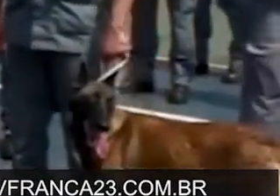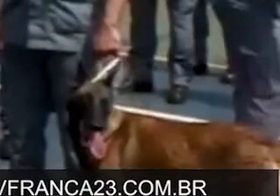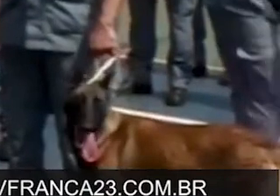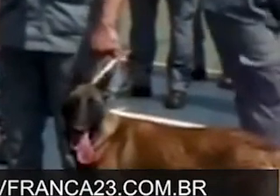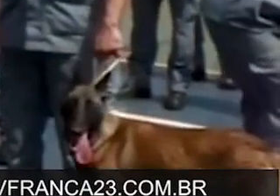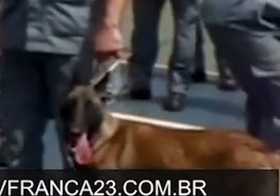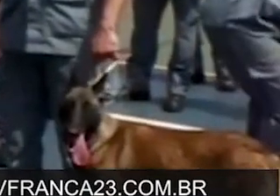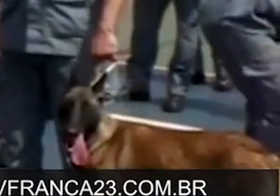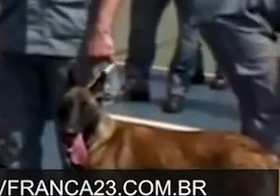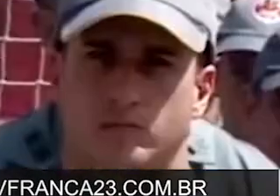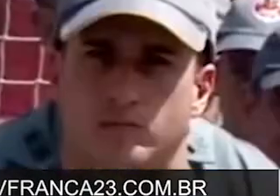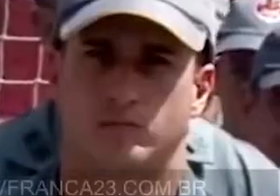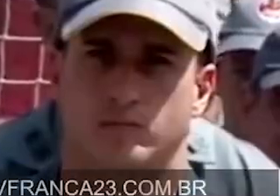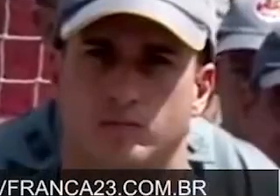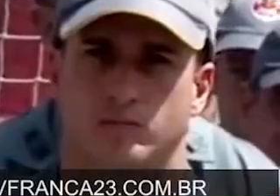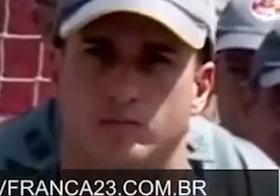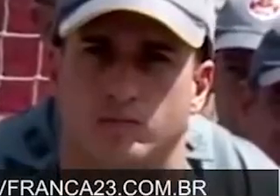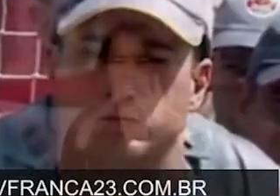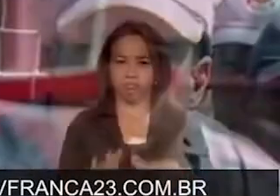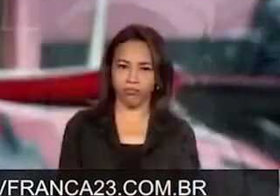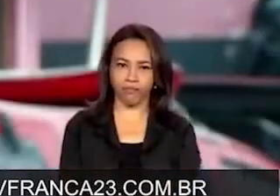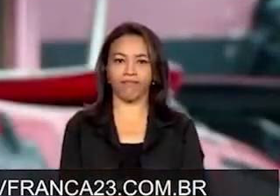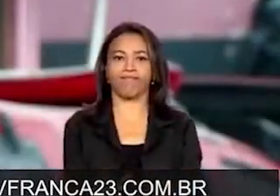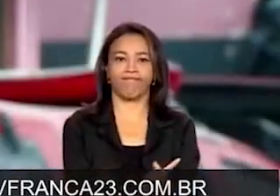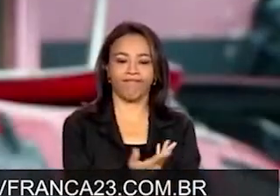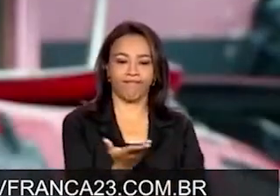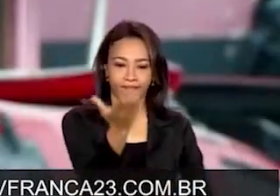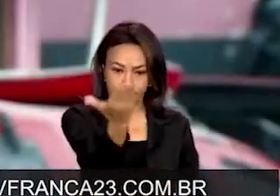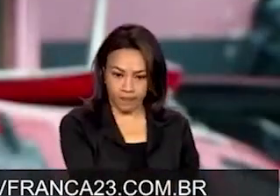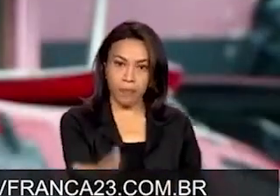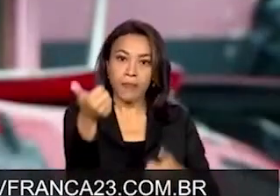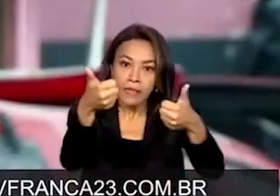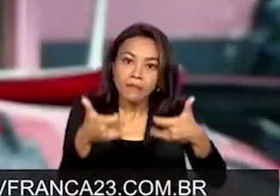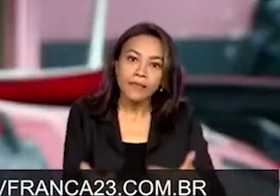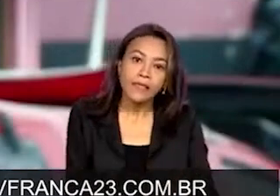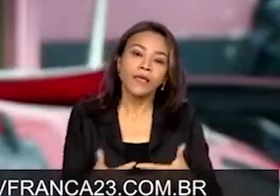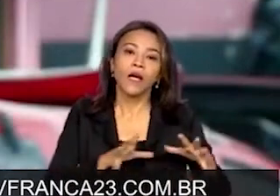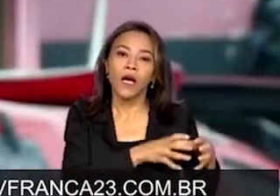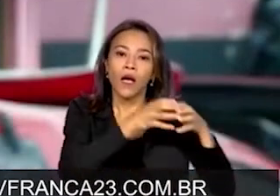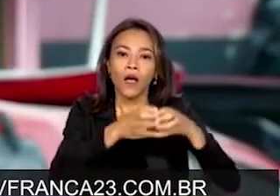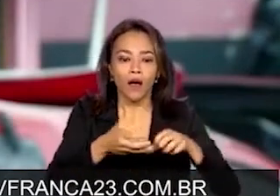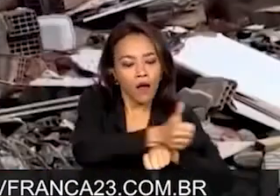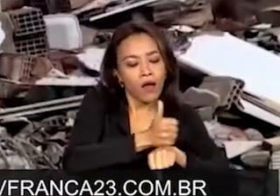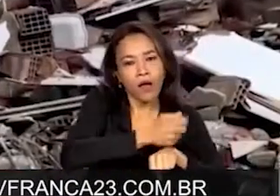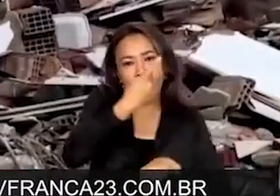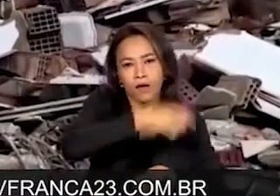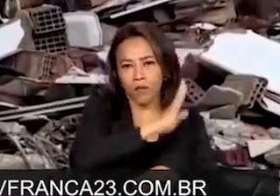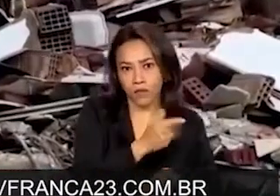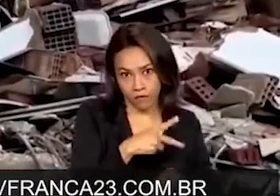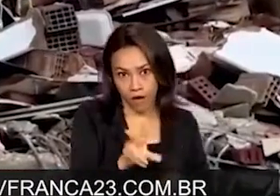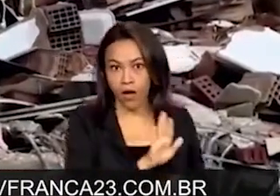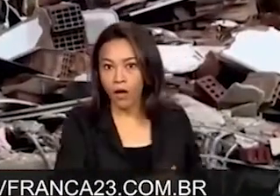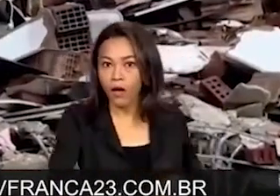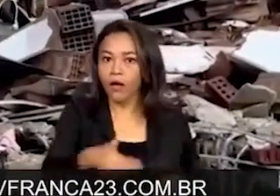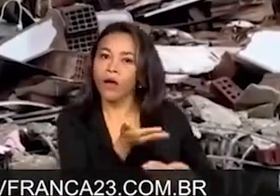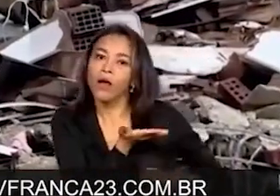os brasileiros estão capacitados. Veja só. O Major Heitor explica que a equipe brasileira vai contribuir para agilizar o